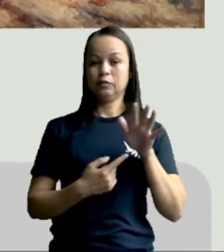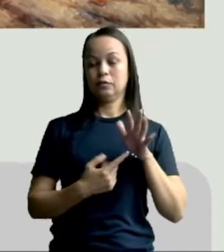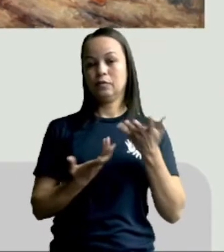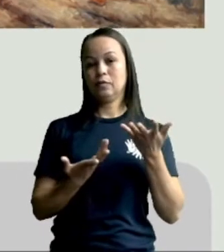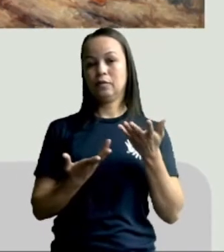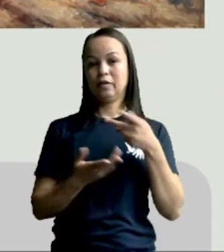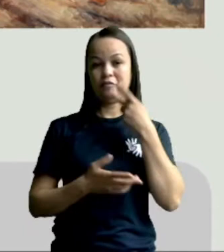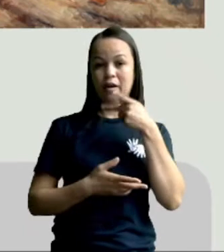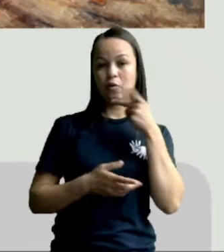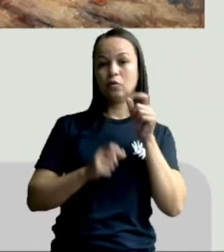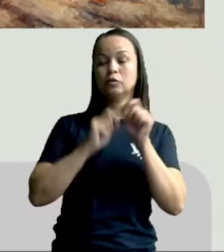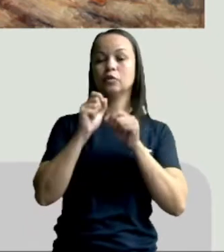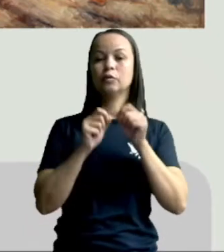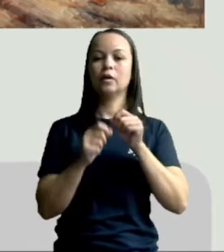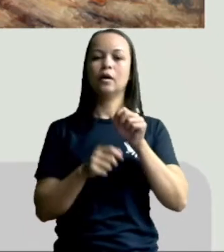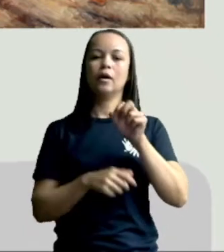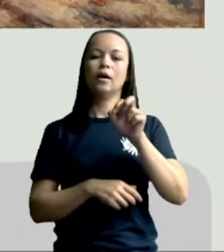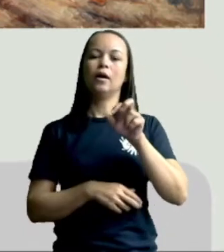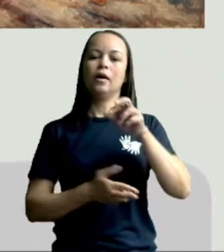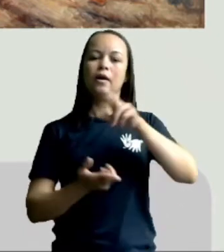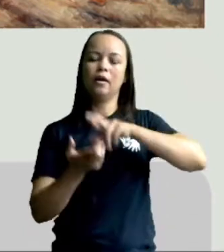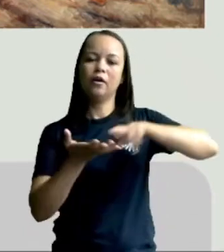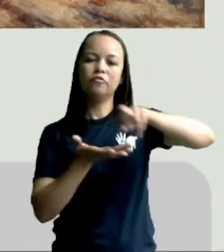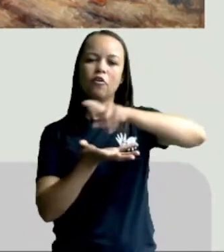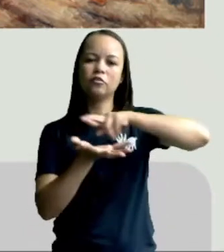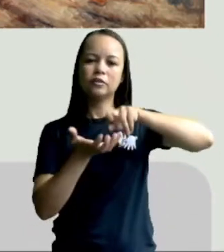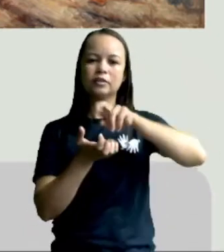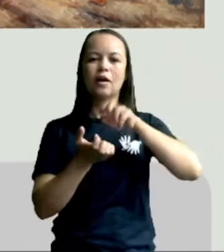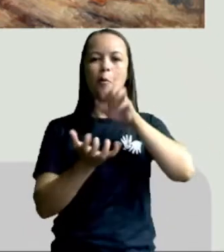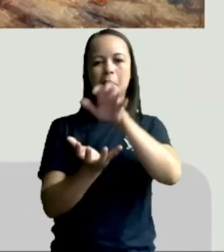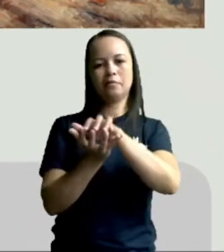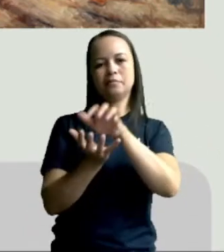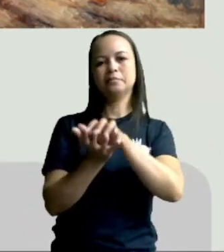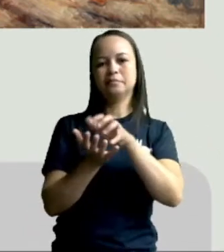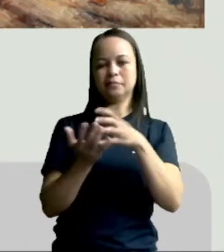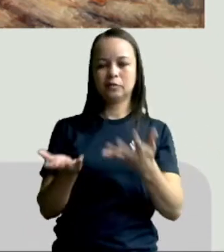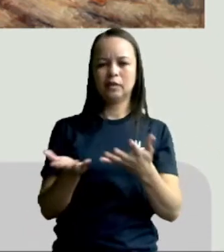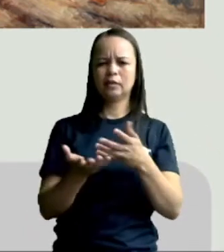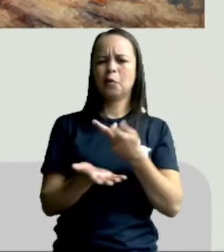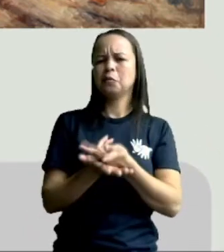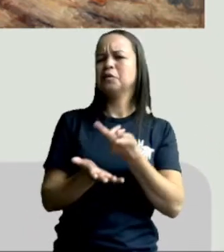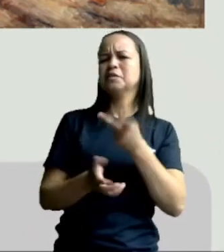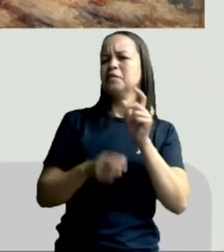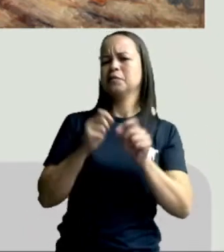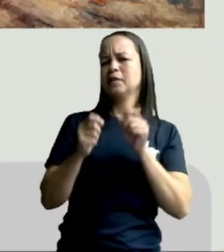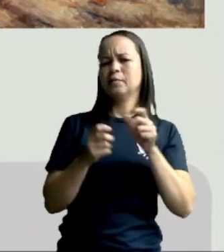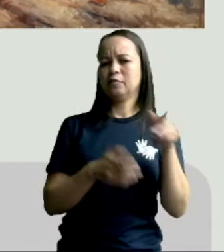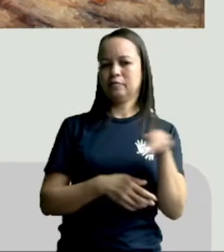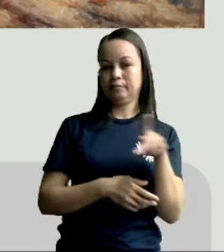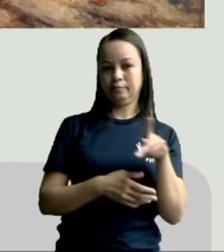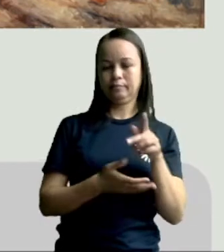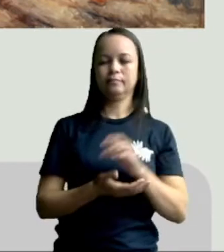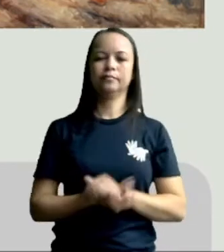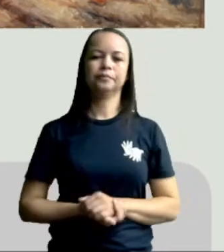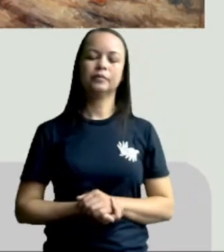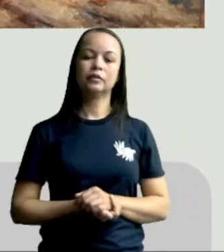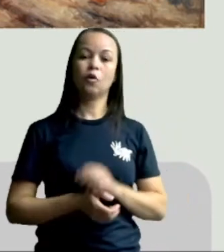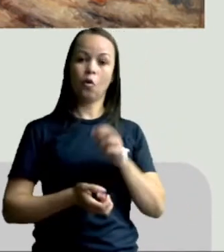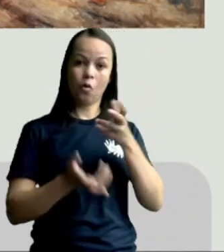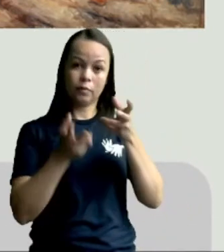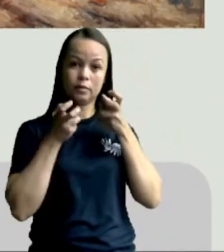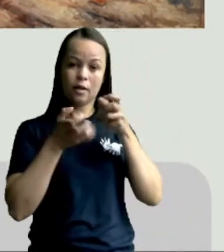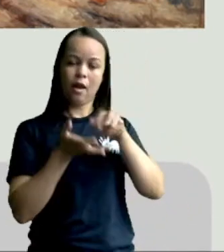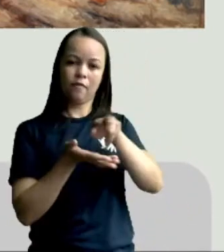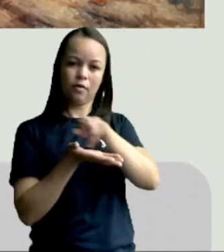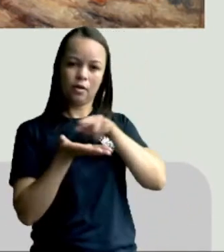a Revolução Pernambucana. Mas vamos saber o que foi isso? O que foi que aconteceu, tia Raquel? Vê só o que é a Revolução